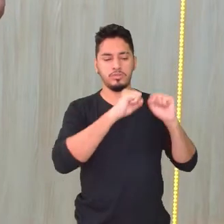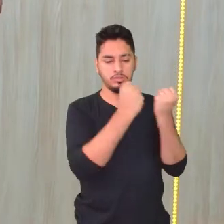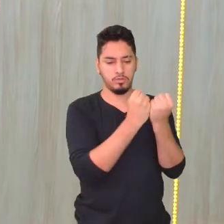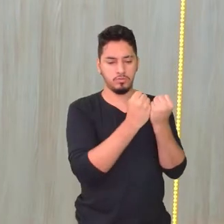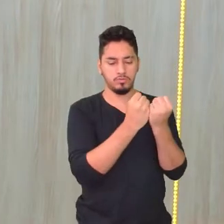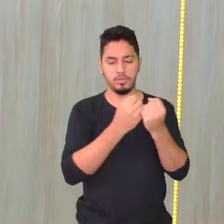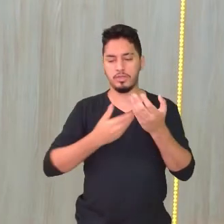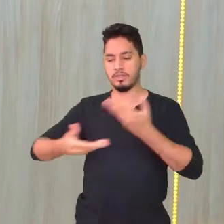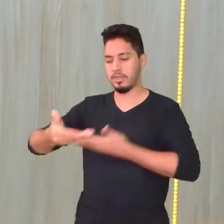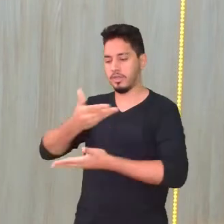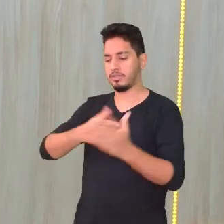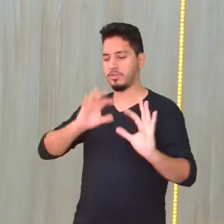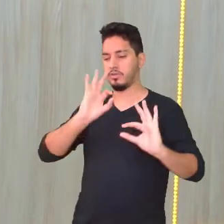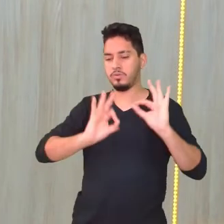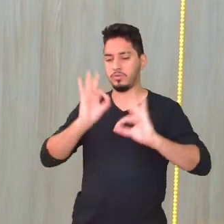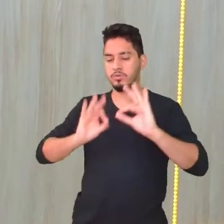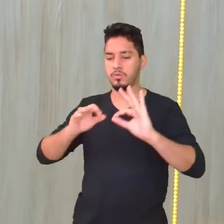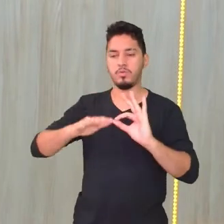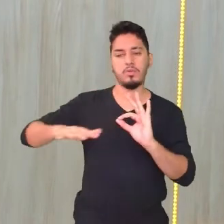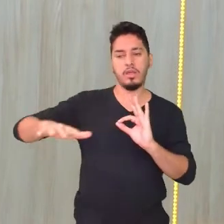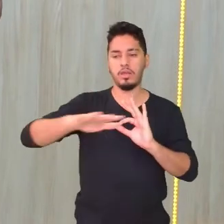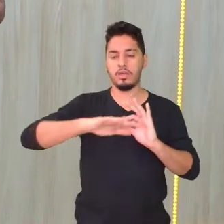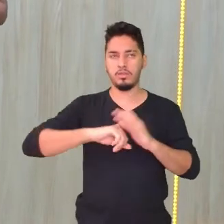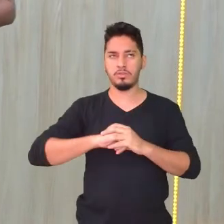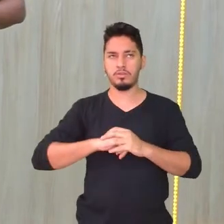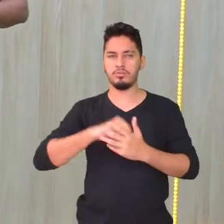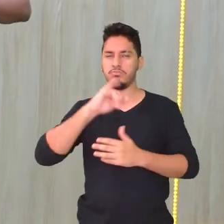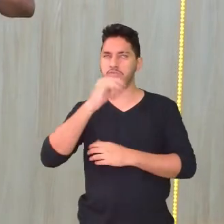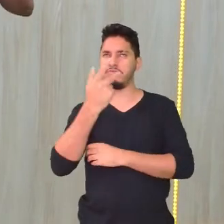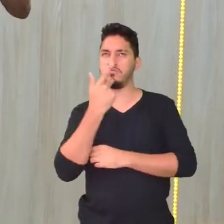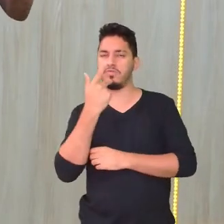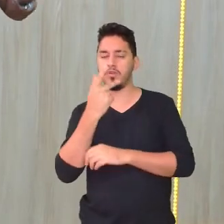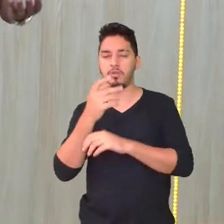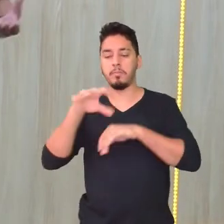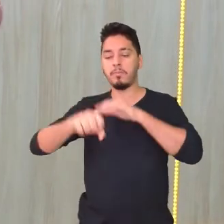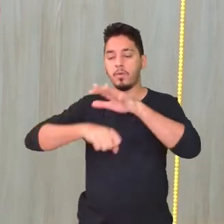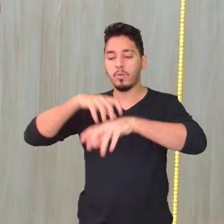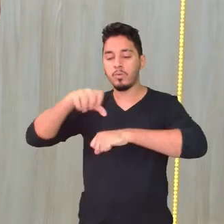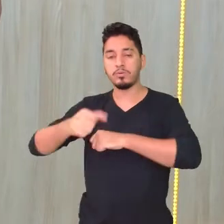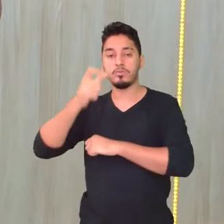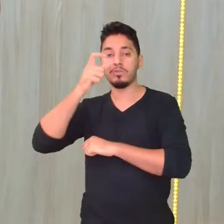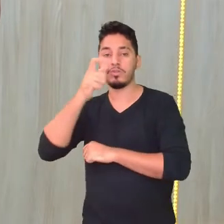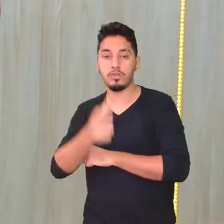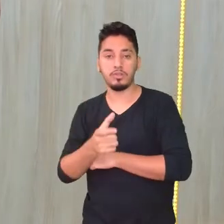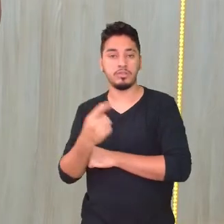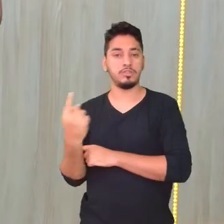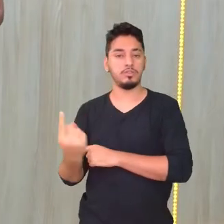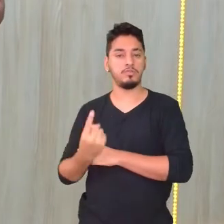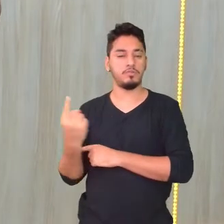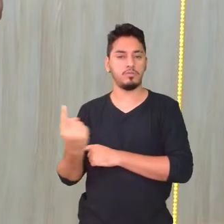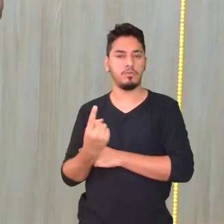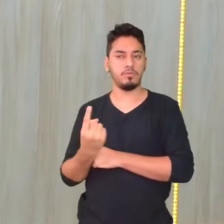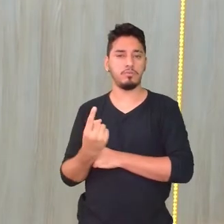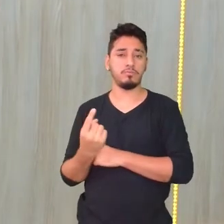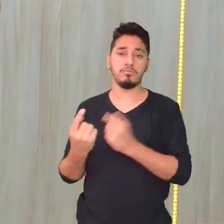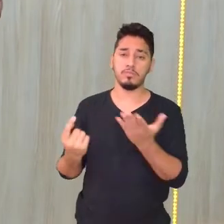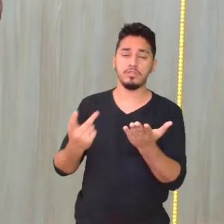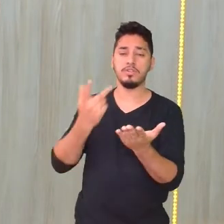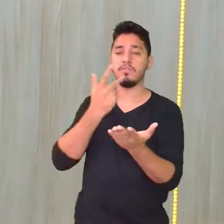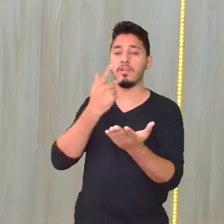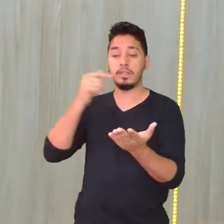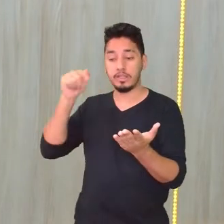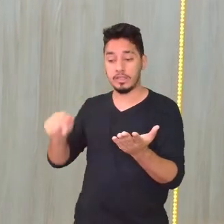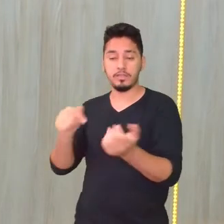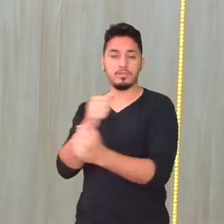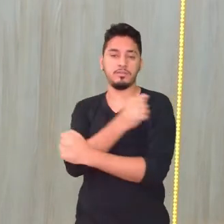de interação e organização do meio, né? Se a gente falou de busca por interesses individuais, então a gente está falando que